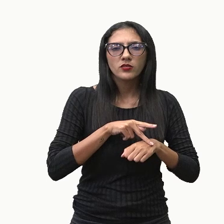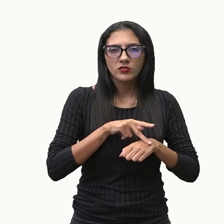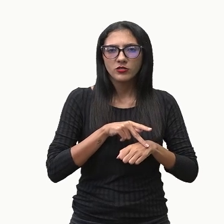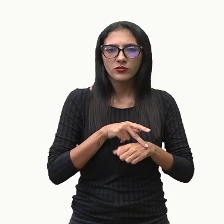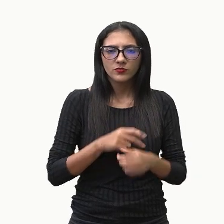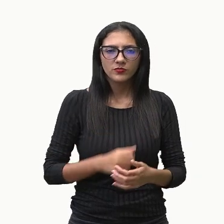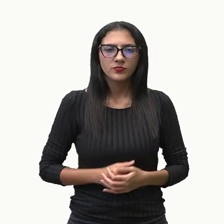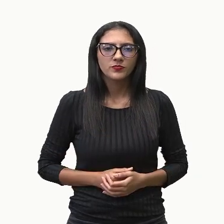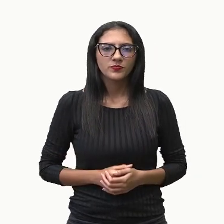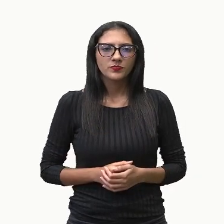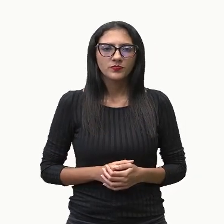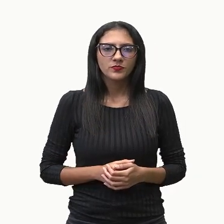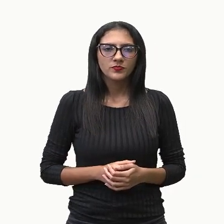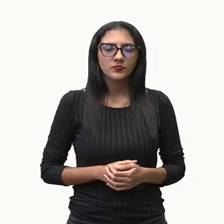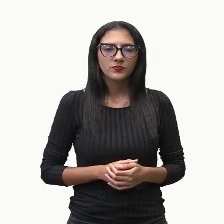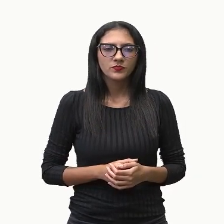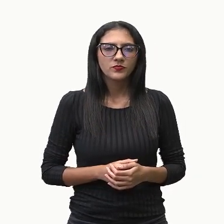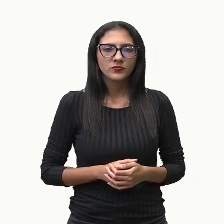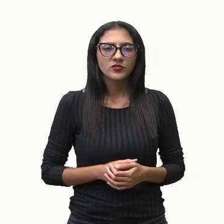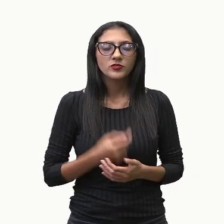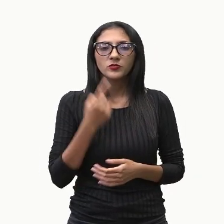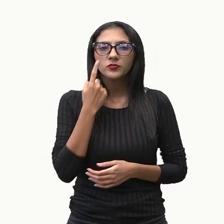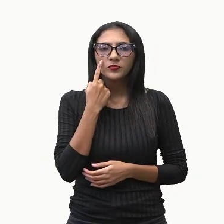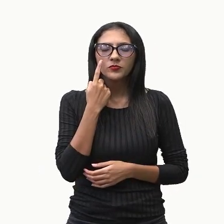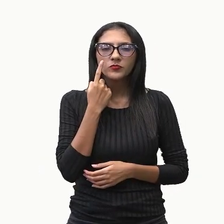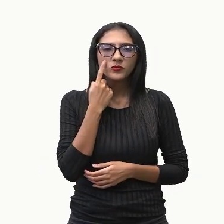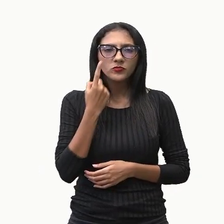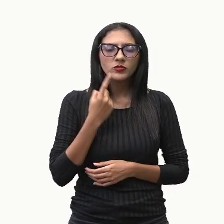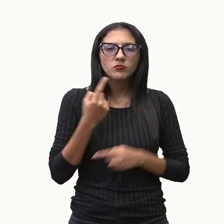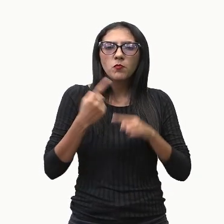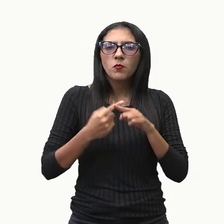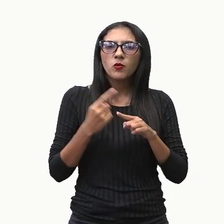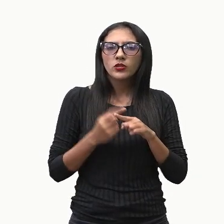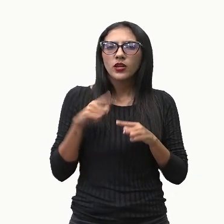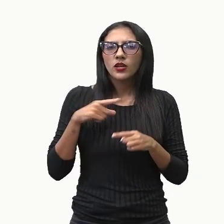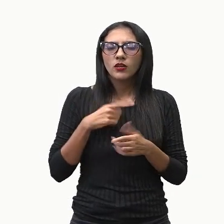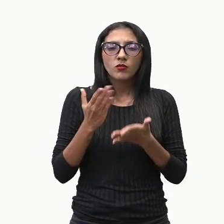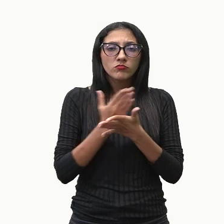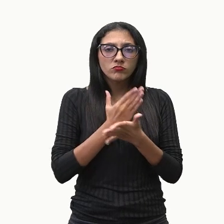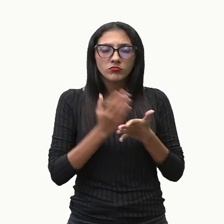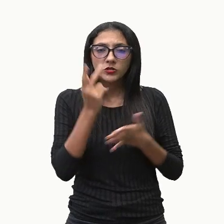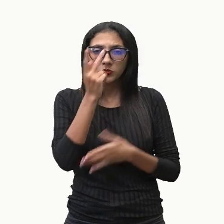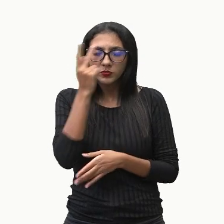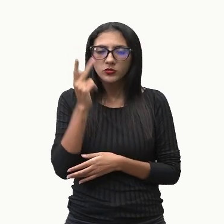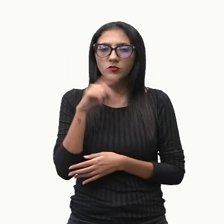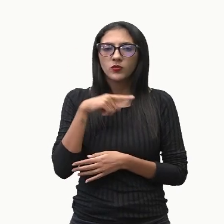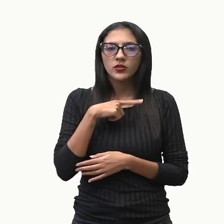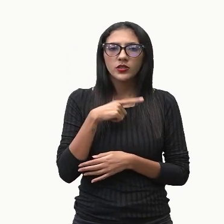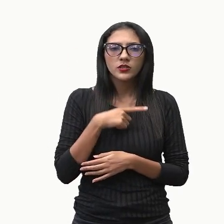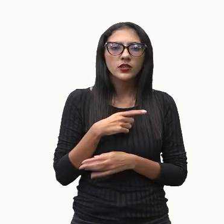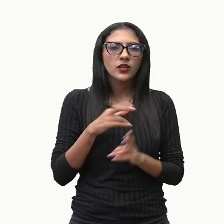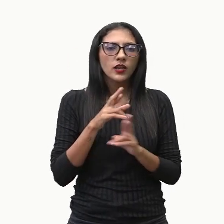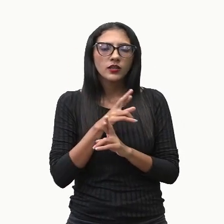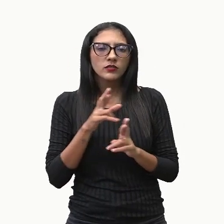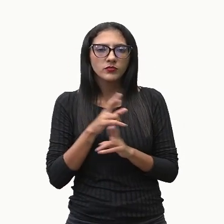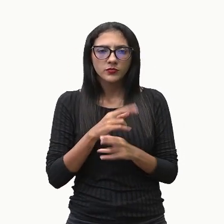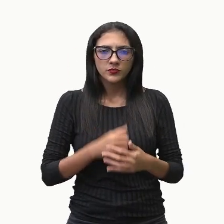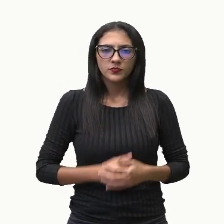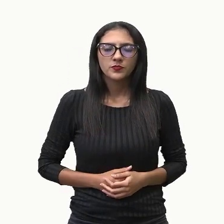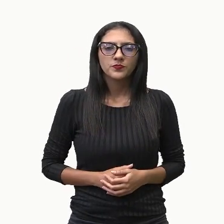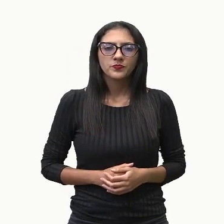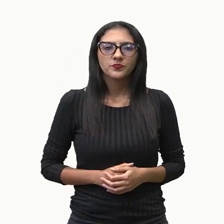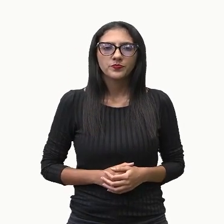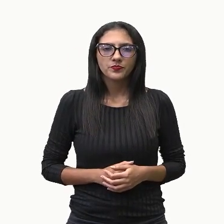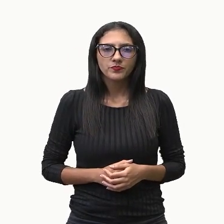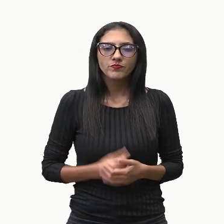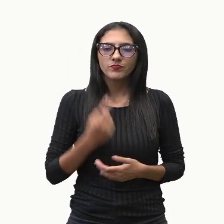origem. Vamos lá ver as razões pelas quais alguns refugiados são considerados sem território.